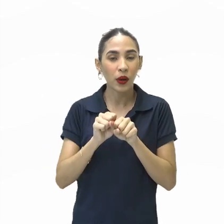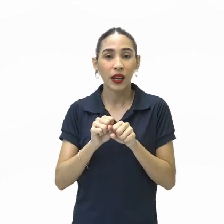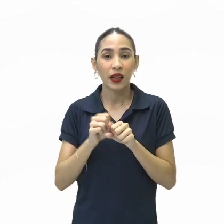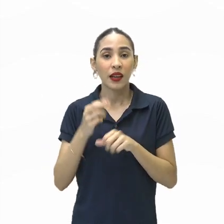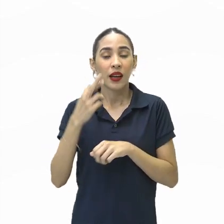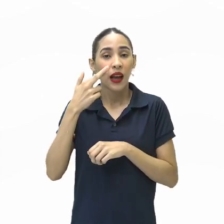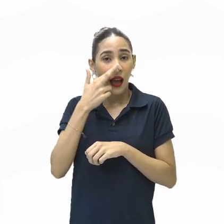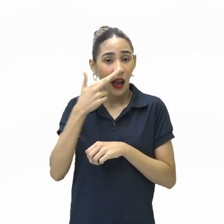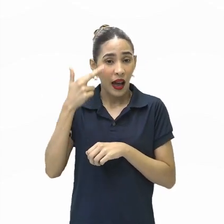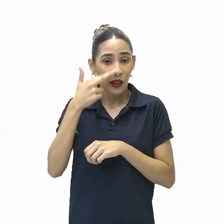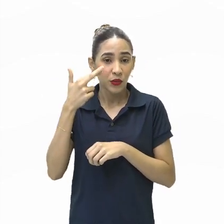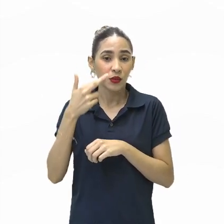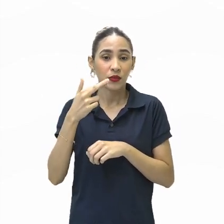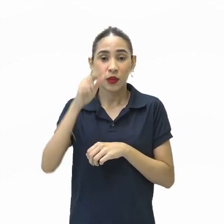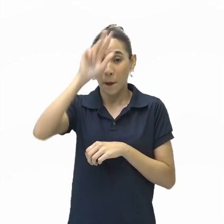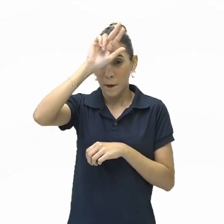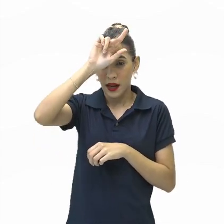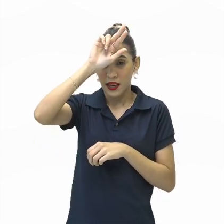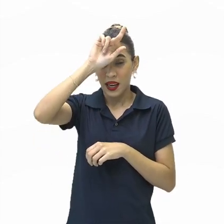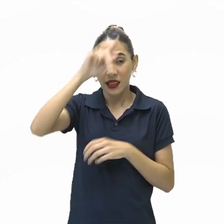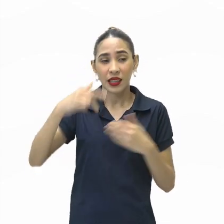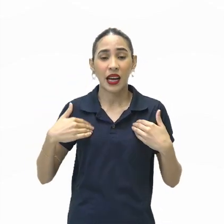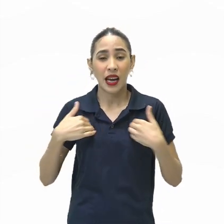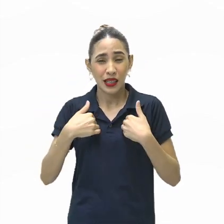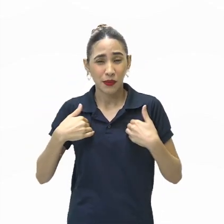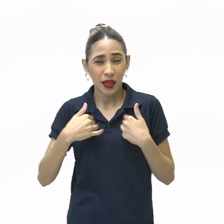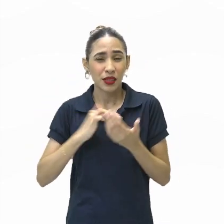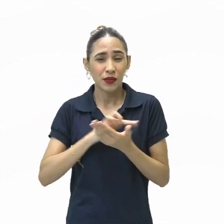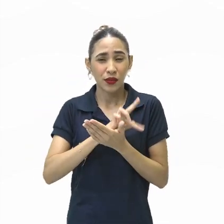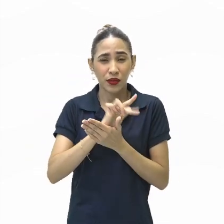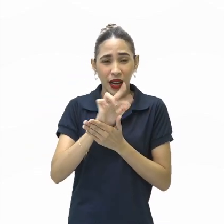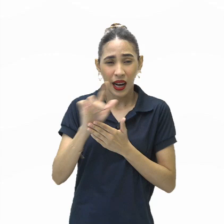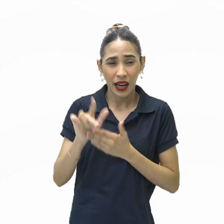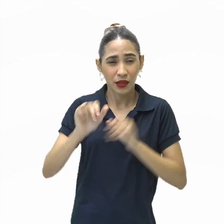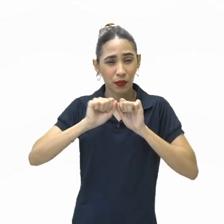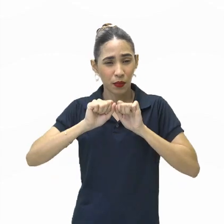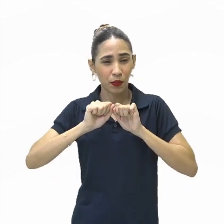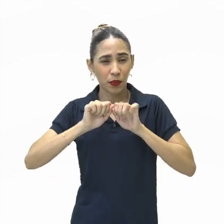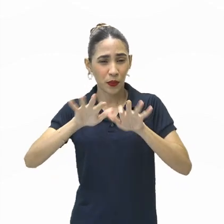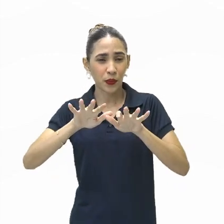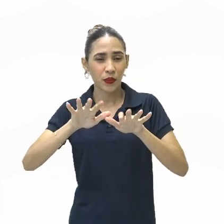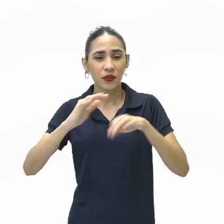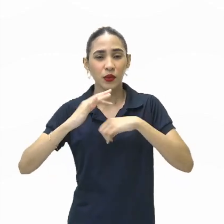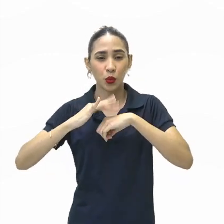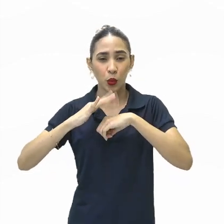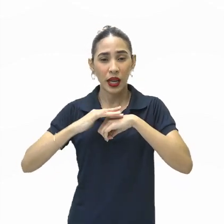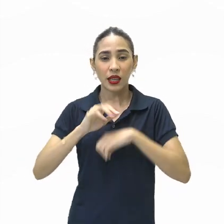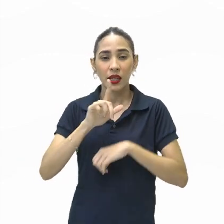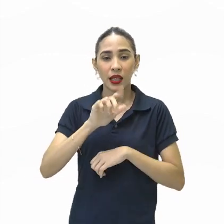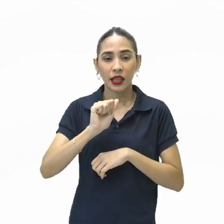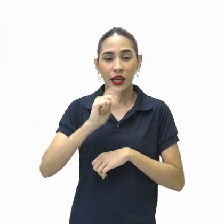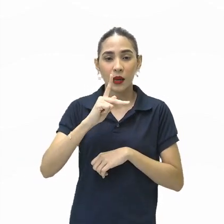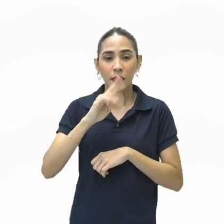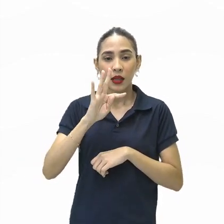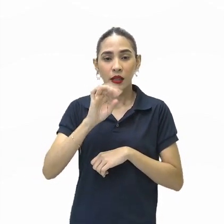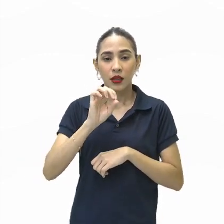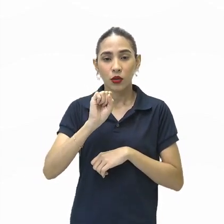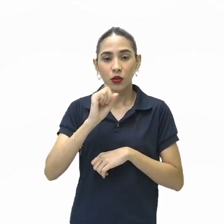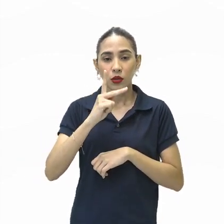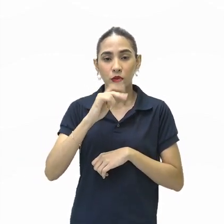ratos, baratas e outros animais transmissores de doenças, como a